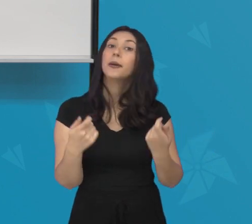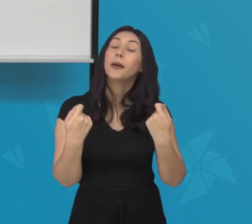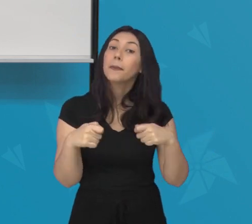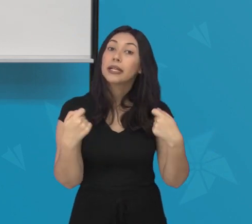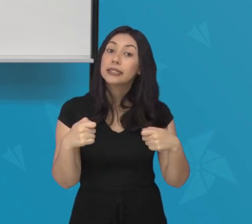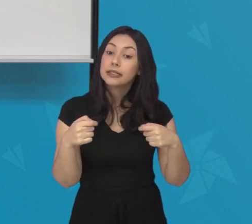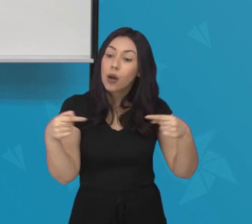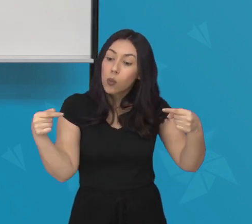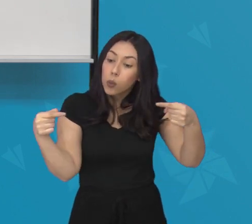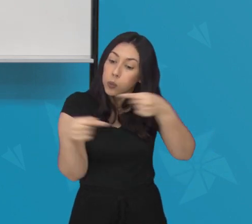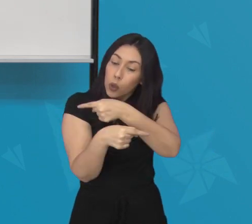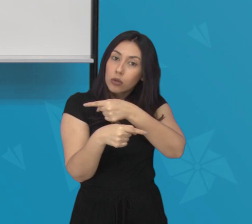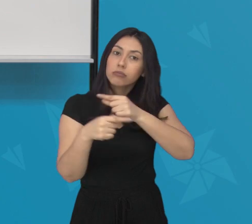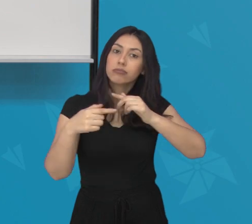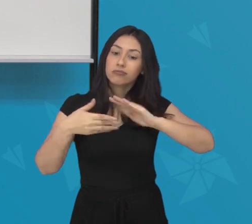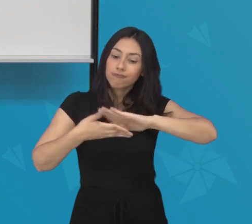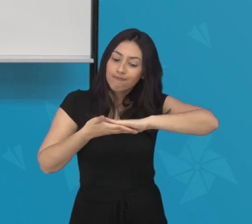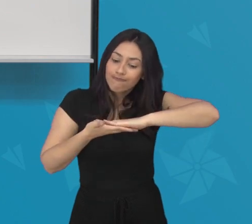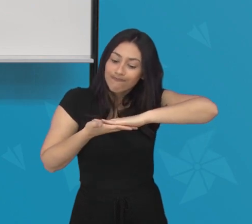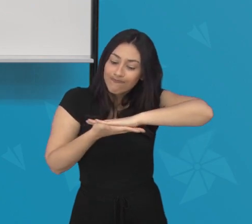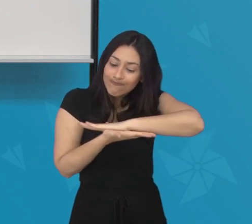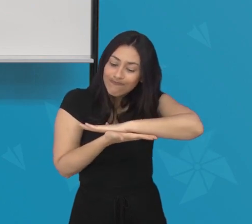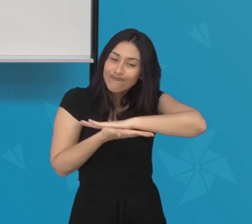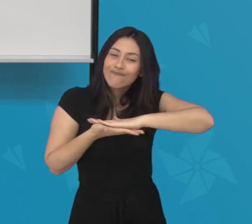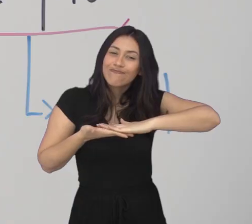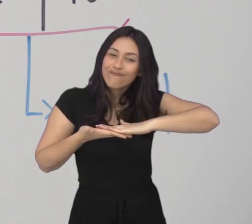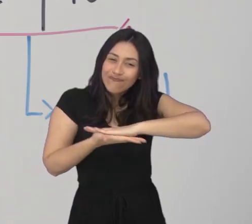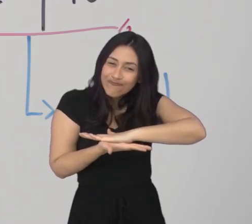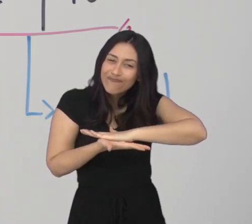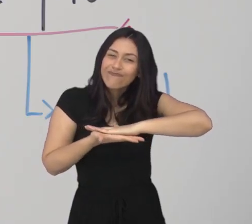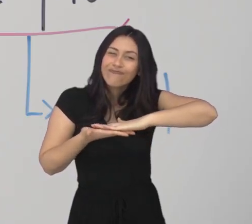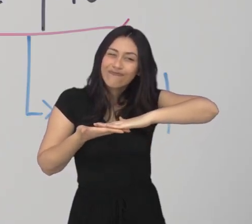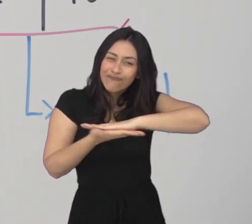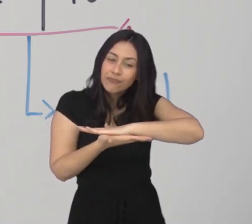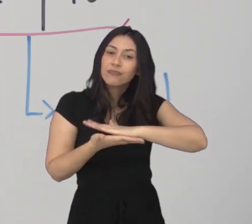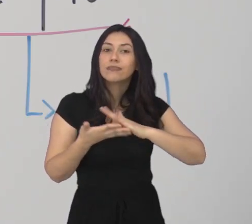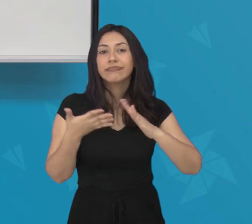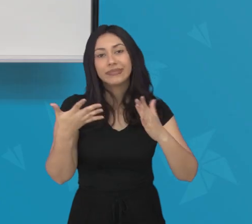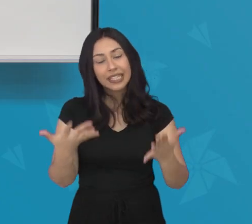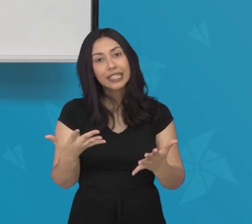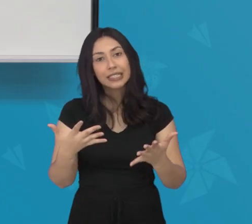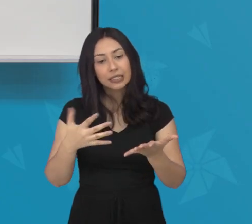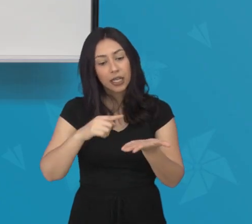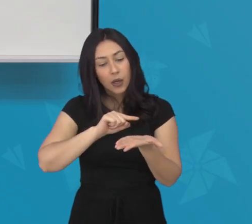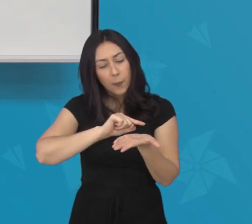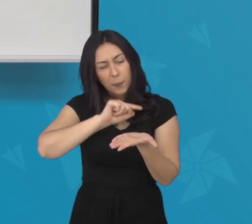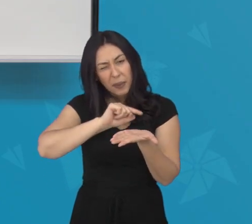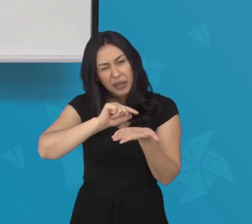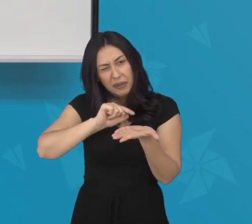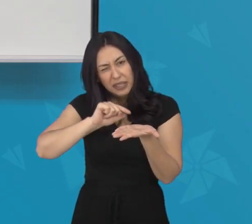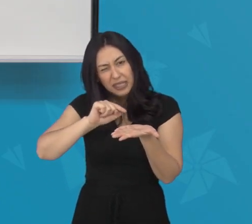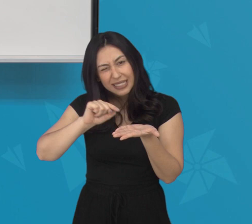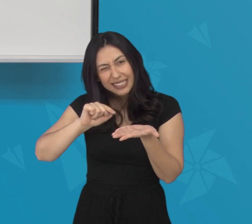relacionada com o deslizamento de superfícies. E aí, essas ranhuras, esses